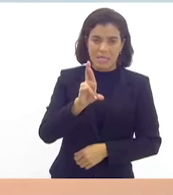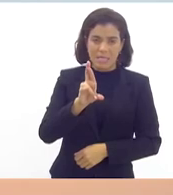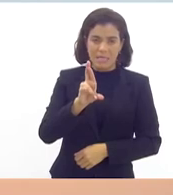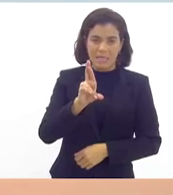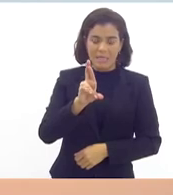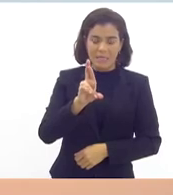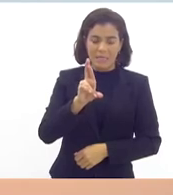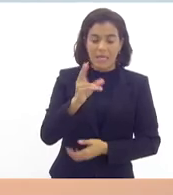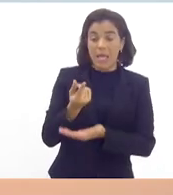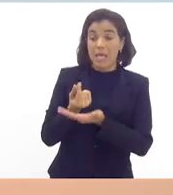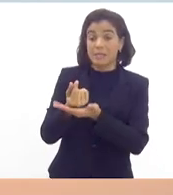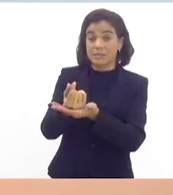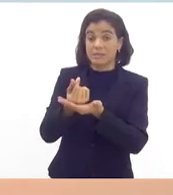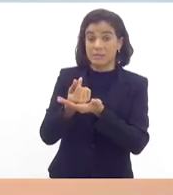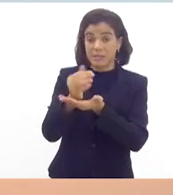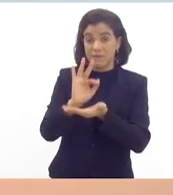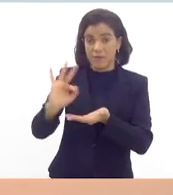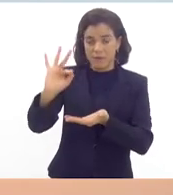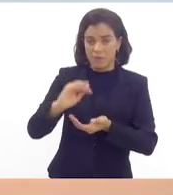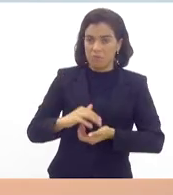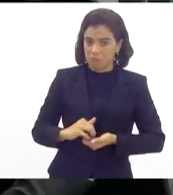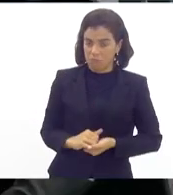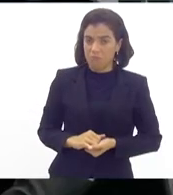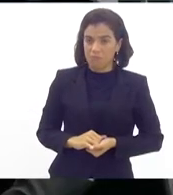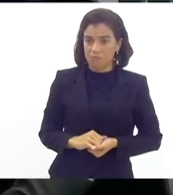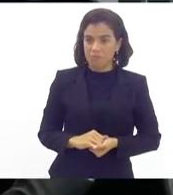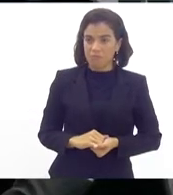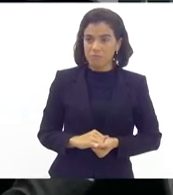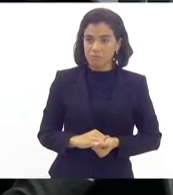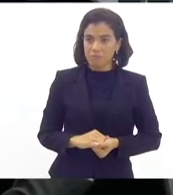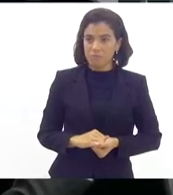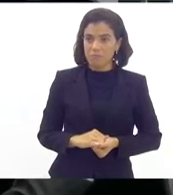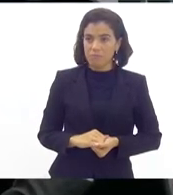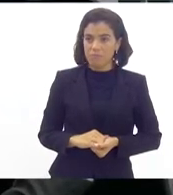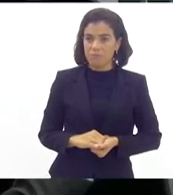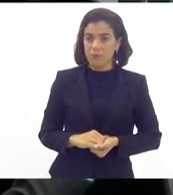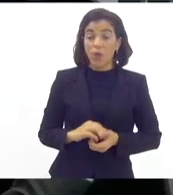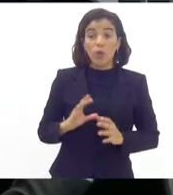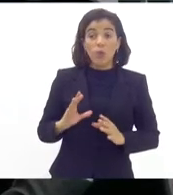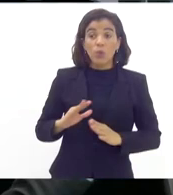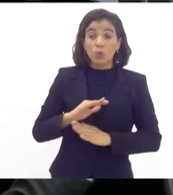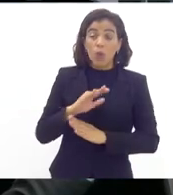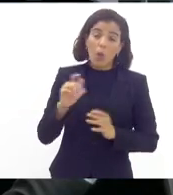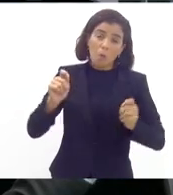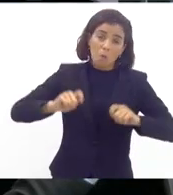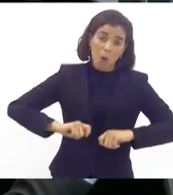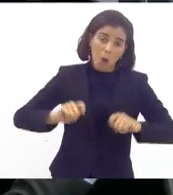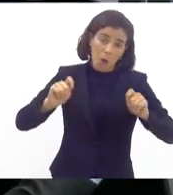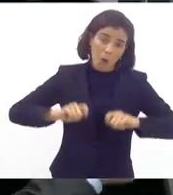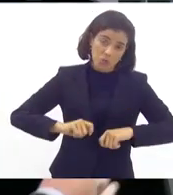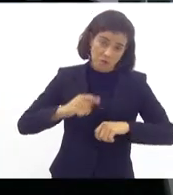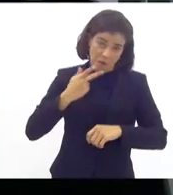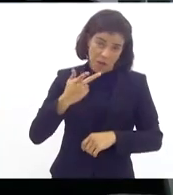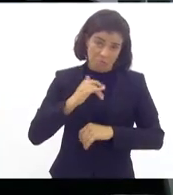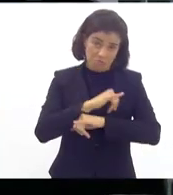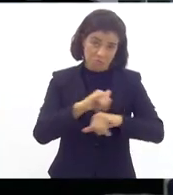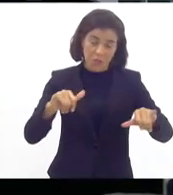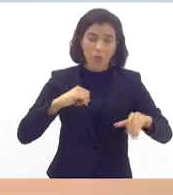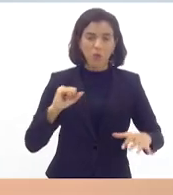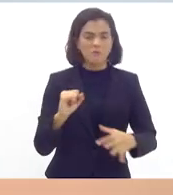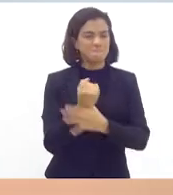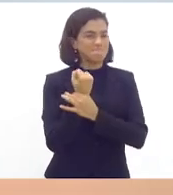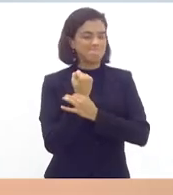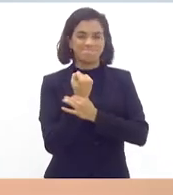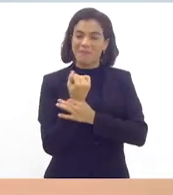Porque mas já tranquilizava mandei... essa reunião de terça, que vai ser importantíssima. Tá certo. Enfim, eu só posso dizer que eu estou bastante seguro